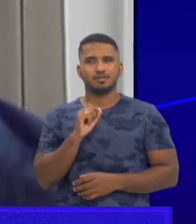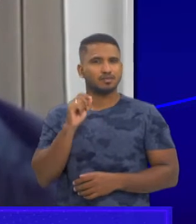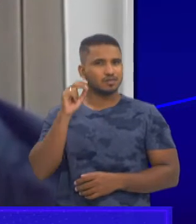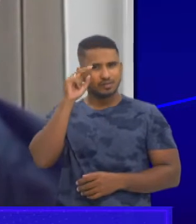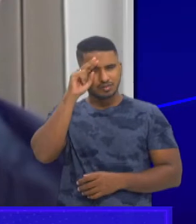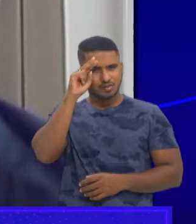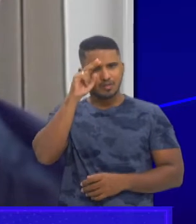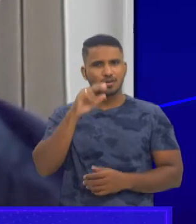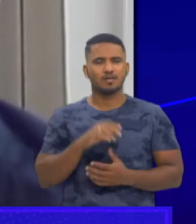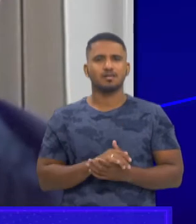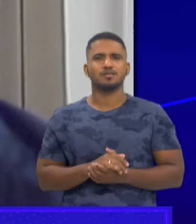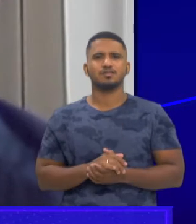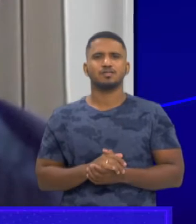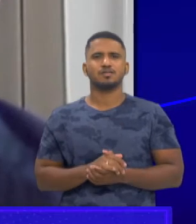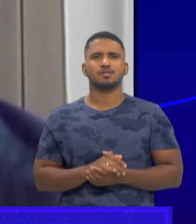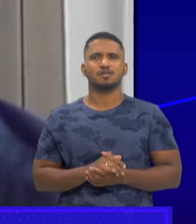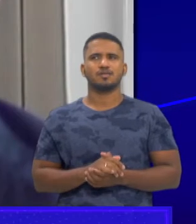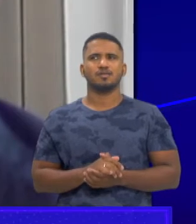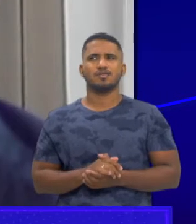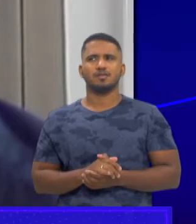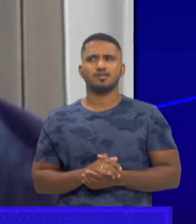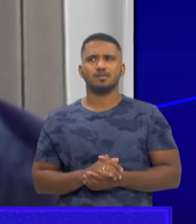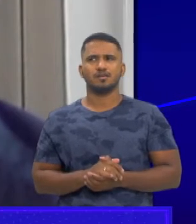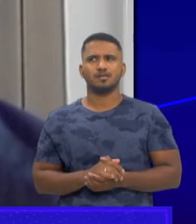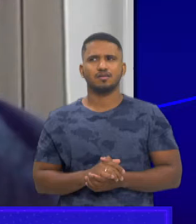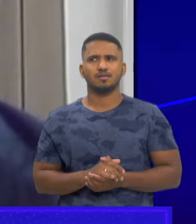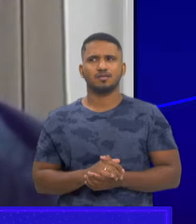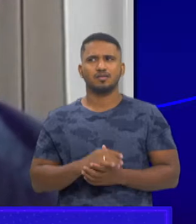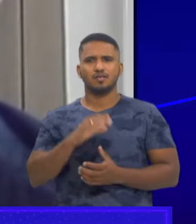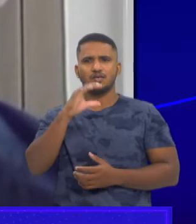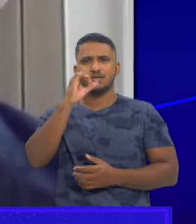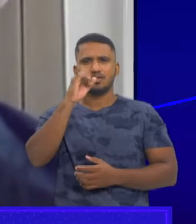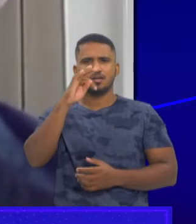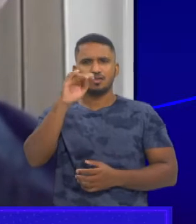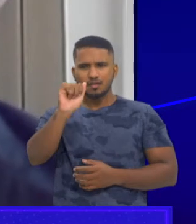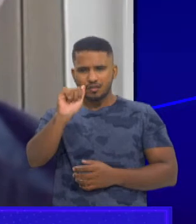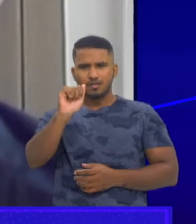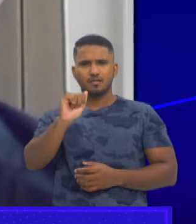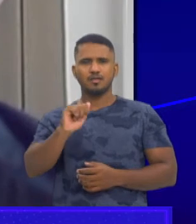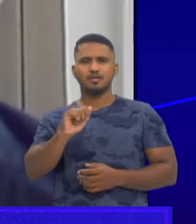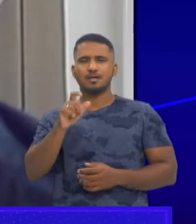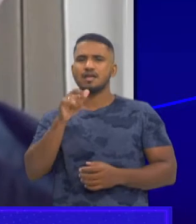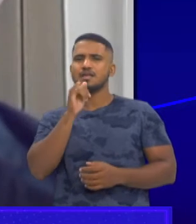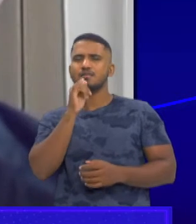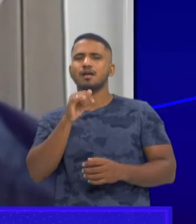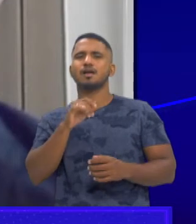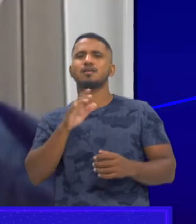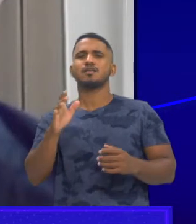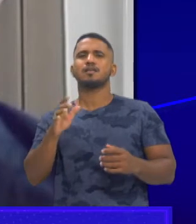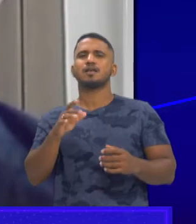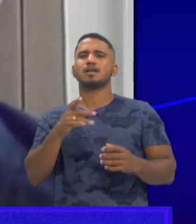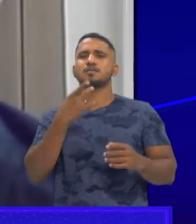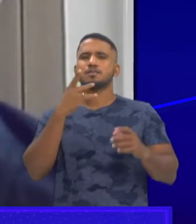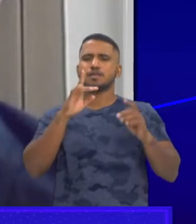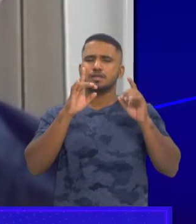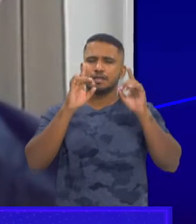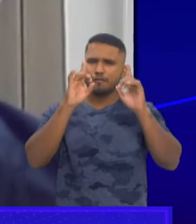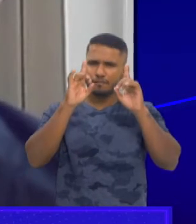Certo, muitas vezes as leis não são cumpridas. Bom, doutor, e nós sabemos, por exemplo, que dessa história de